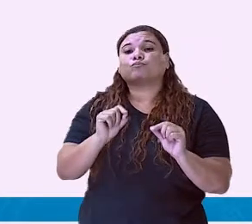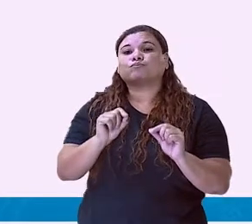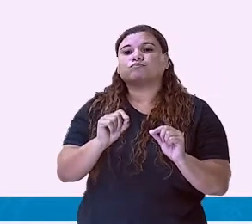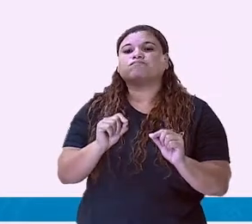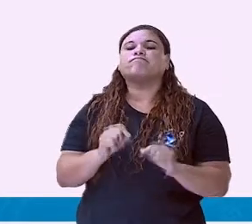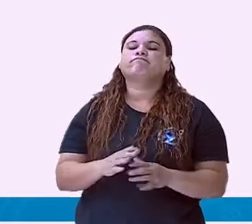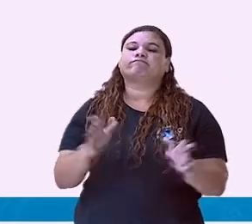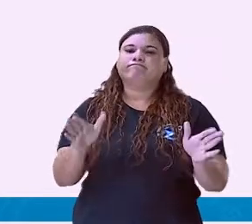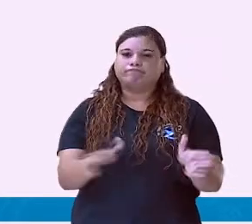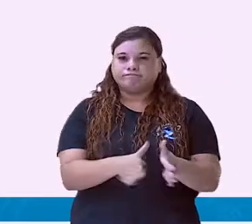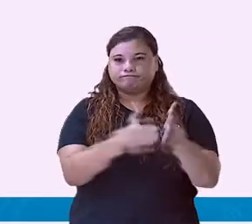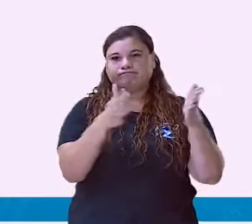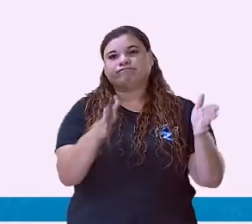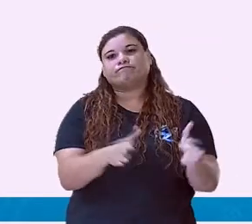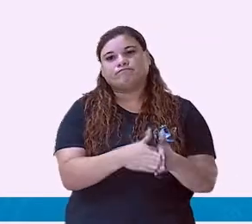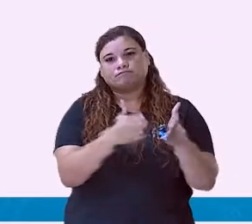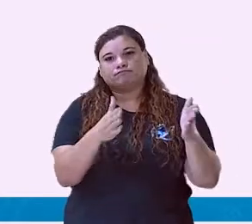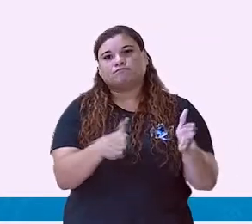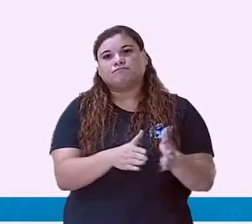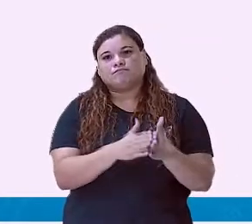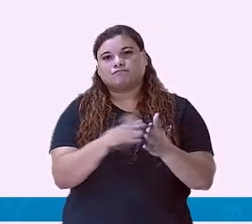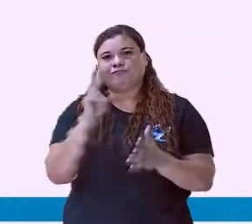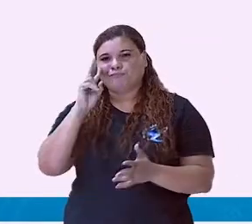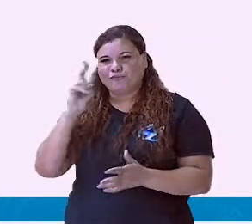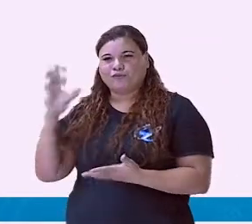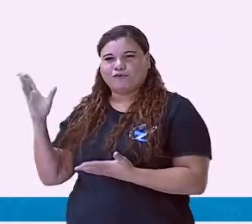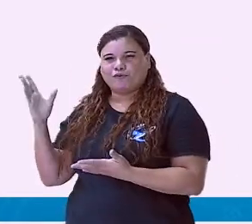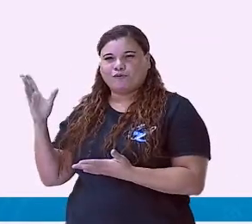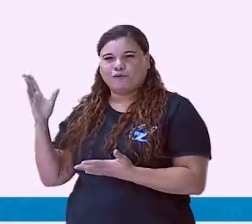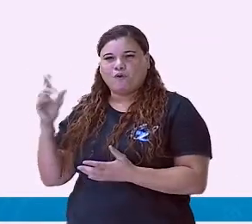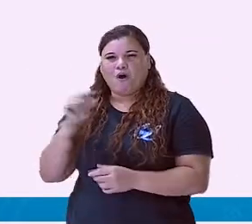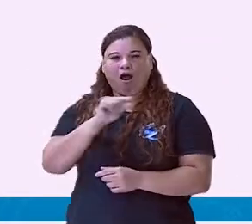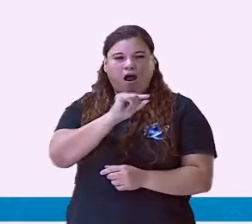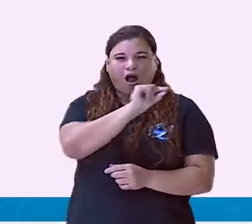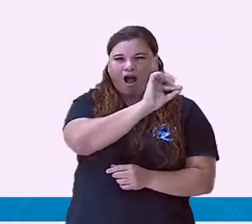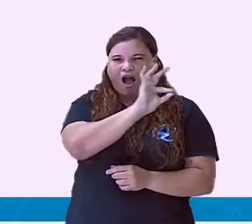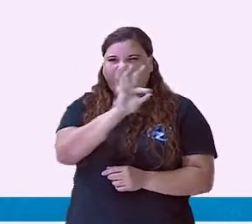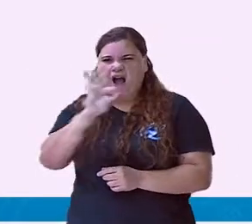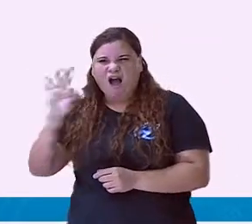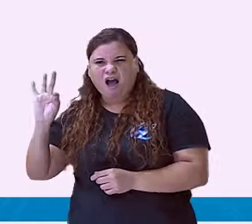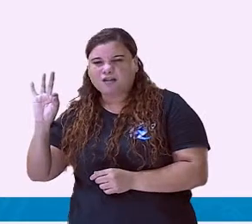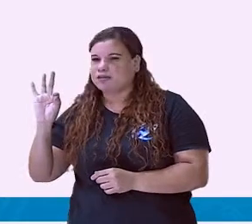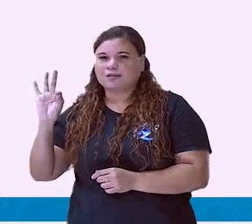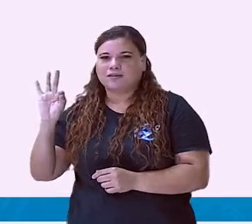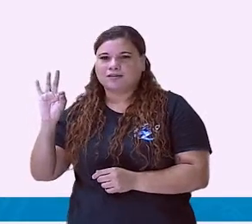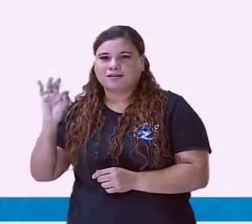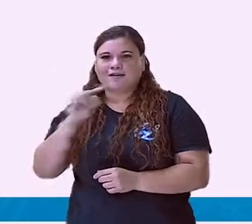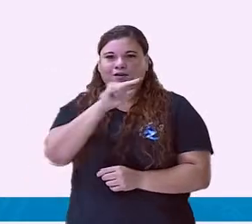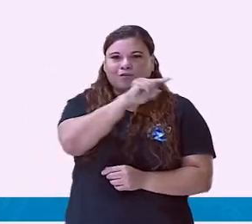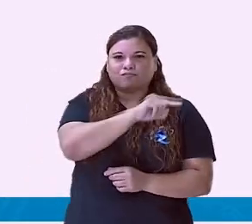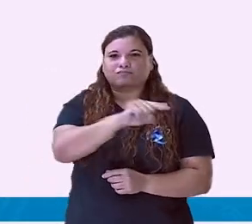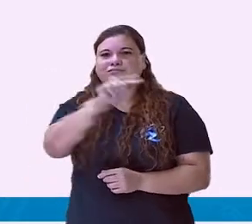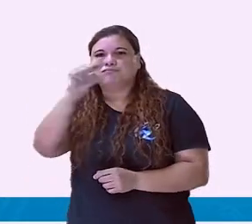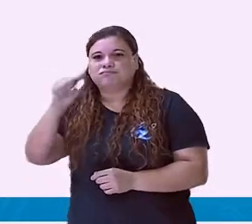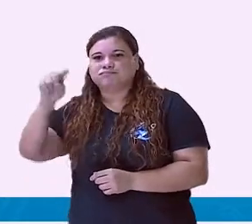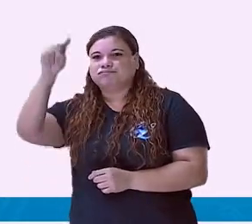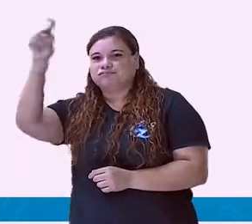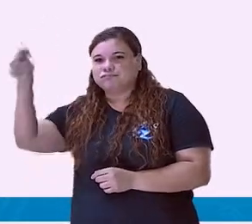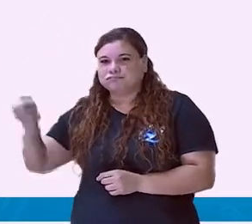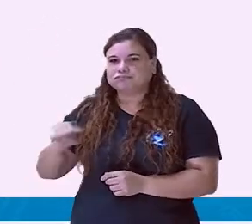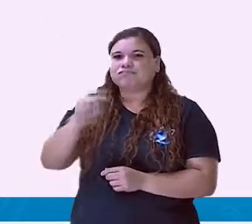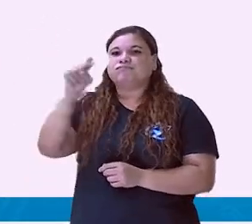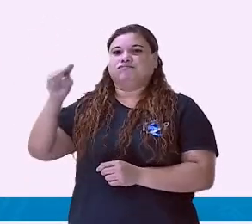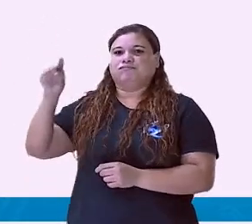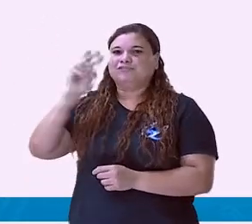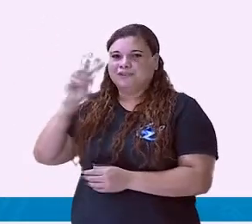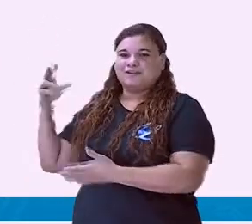curvas? Isso é importante. Então, esse mapa é muito importante para você entender a divisão